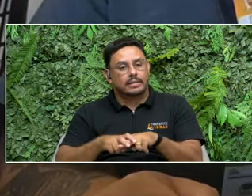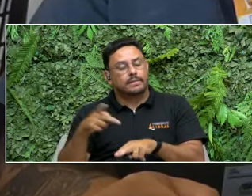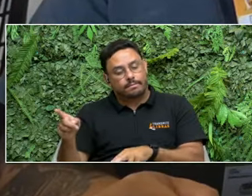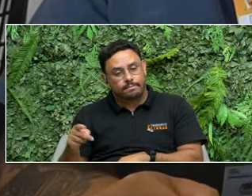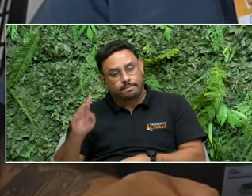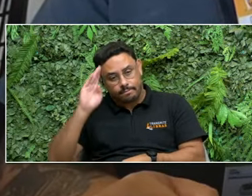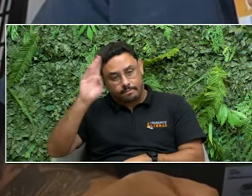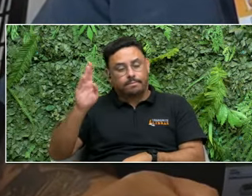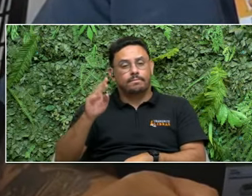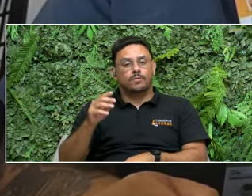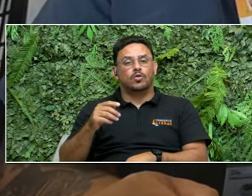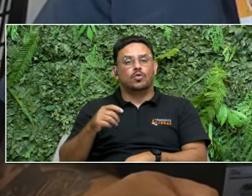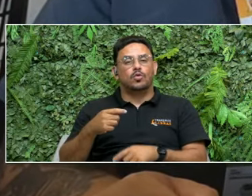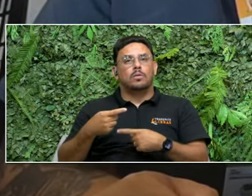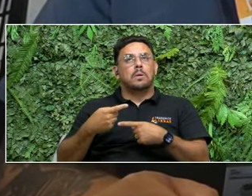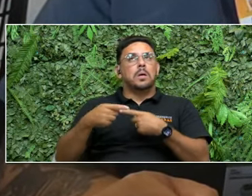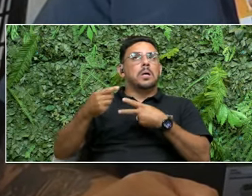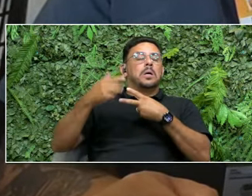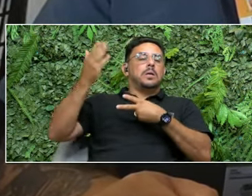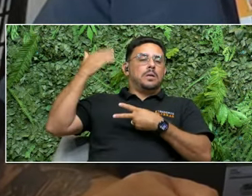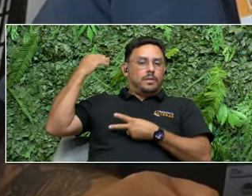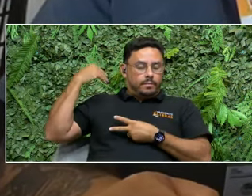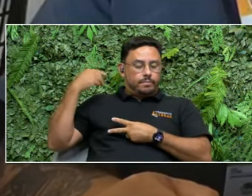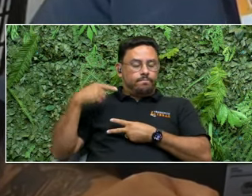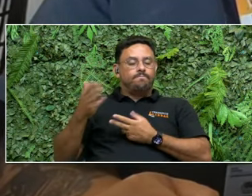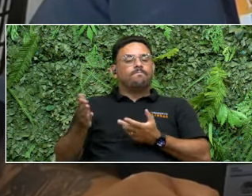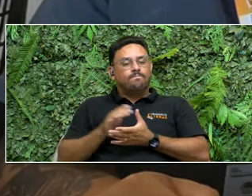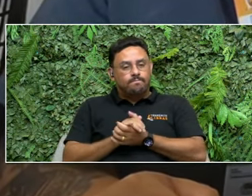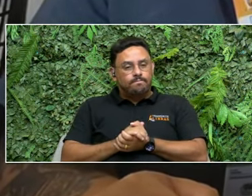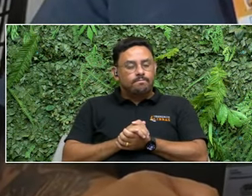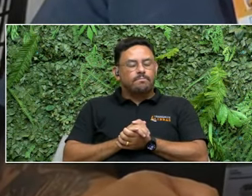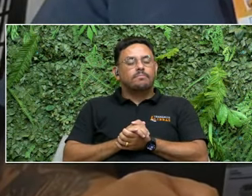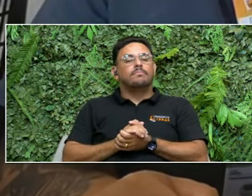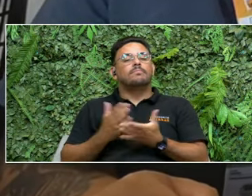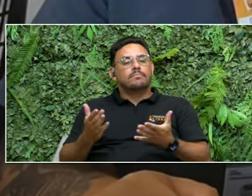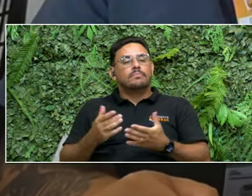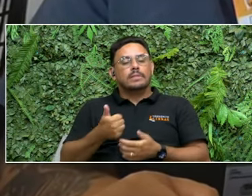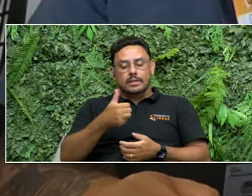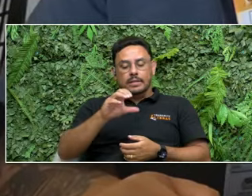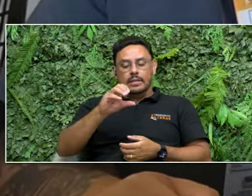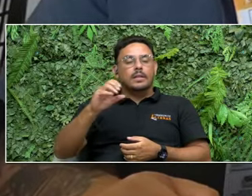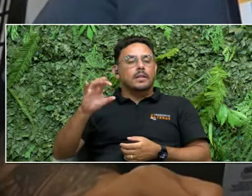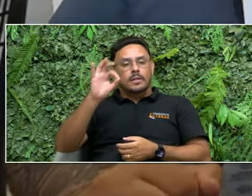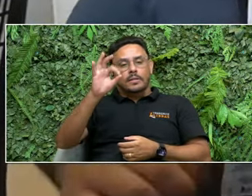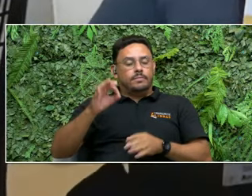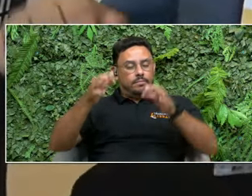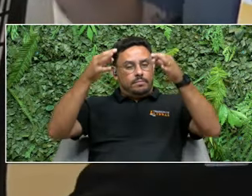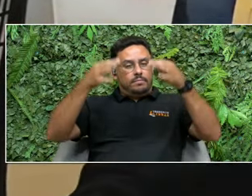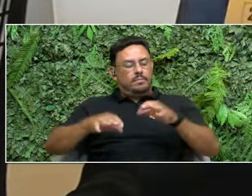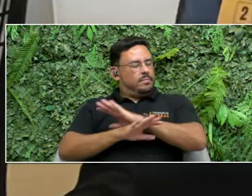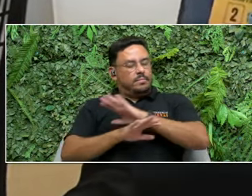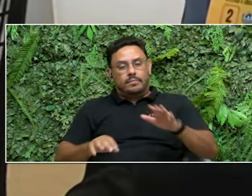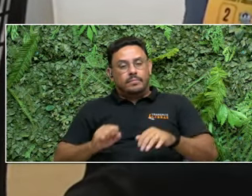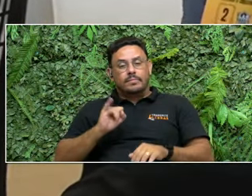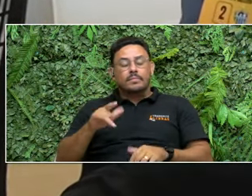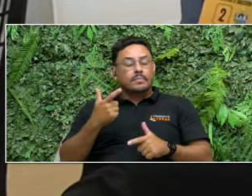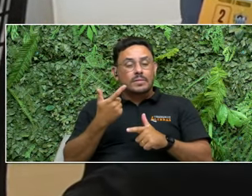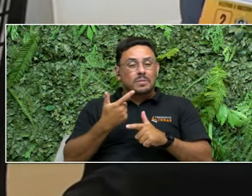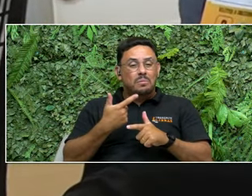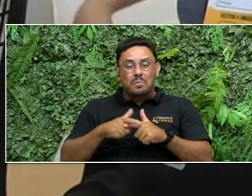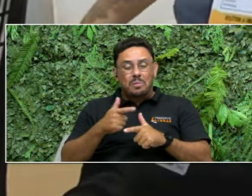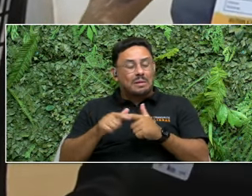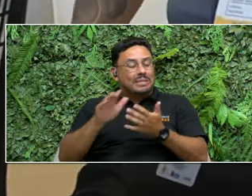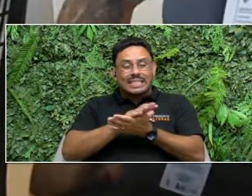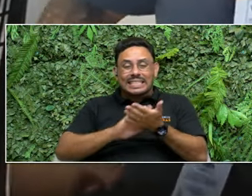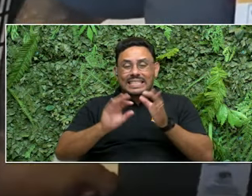aí principalmente nos dois jogos da semifinal ele está 100% recuperado e se não tiver nada de errado com ele